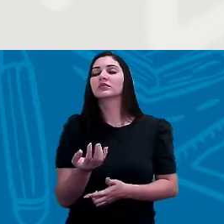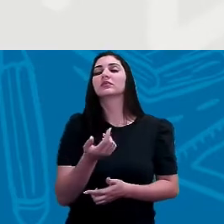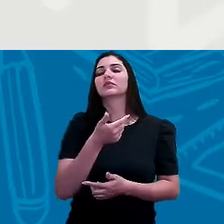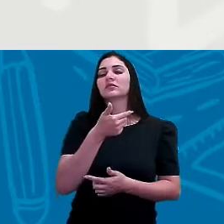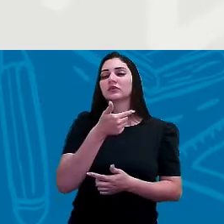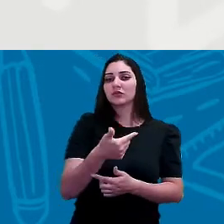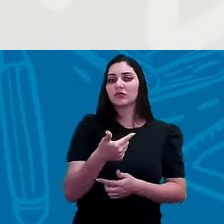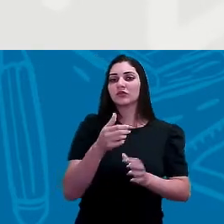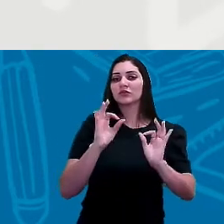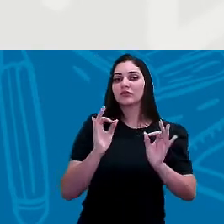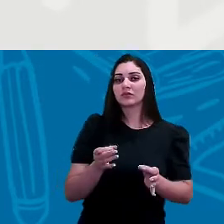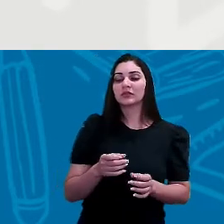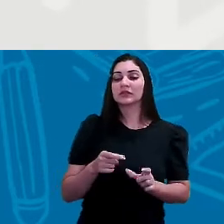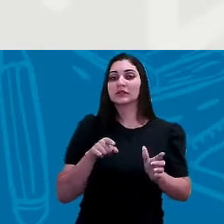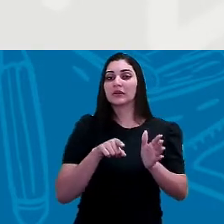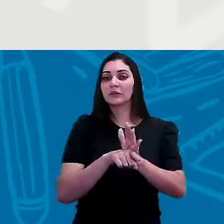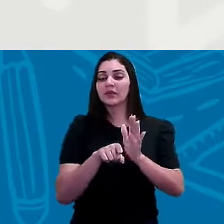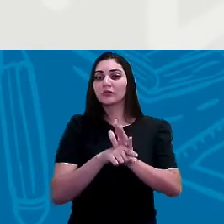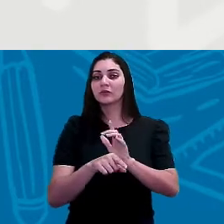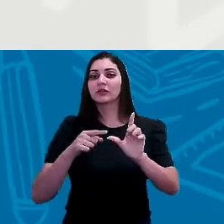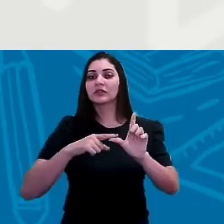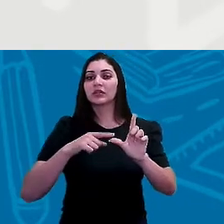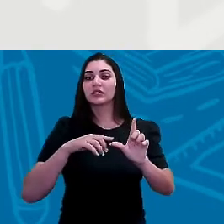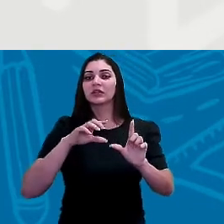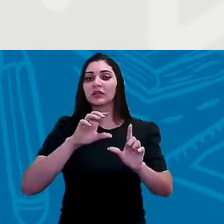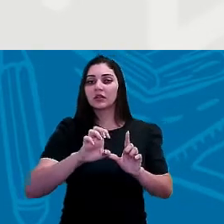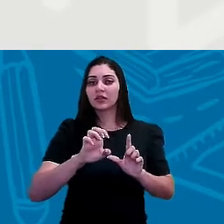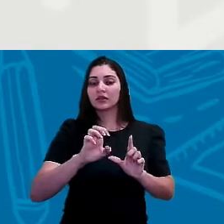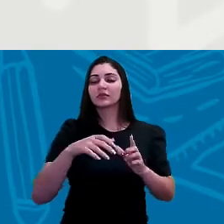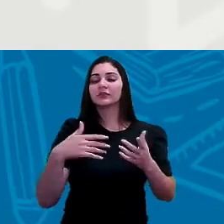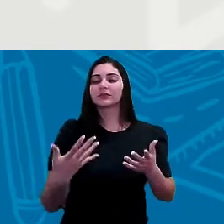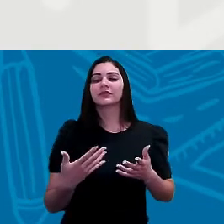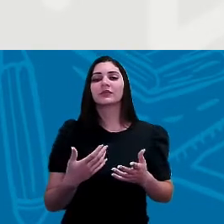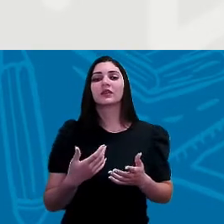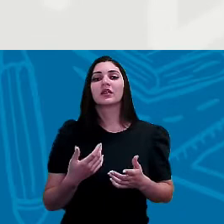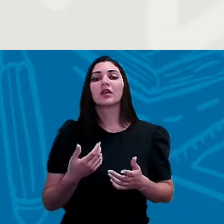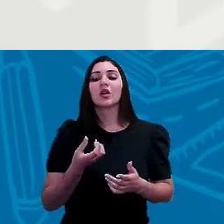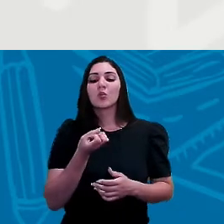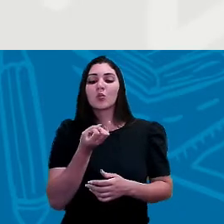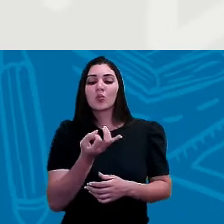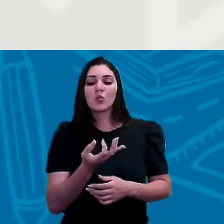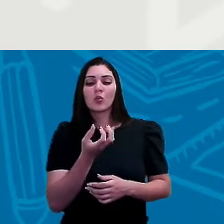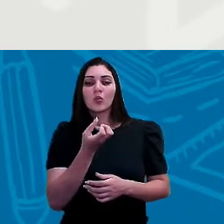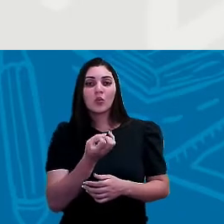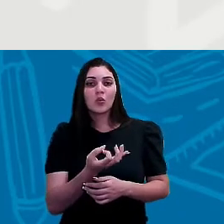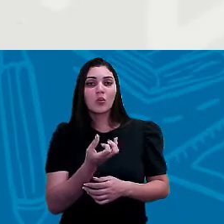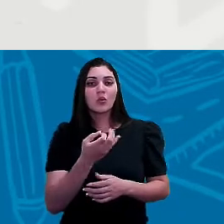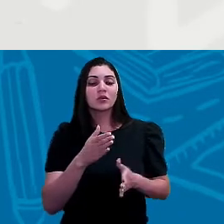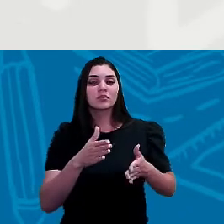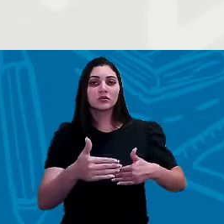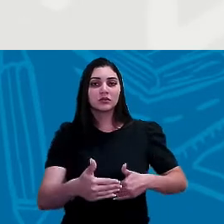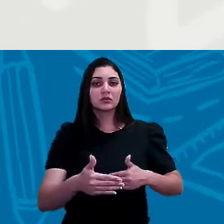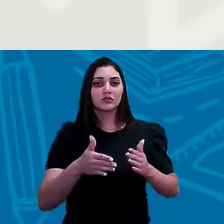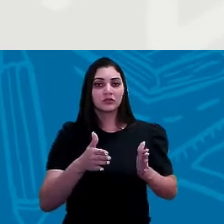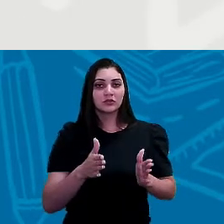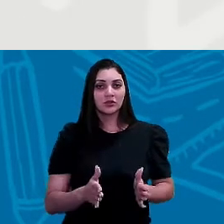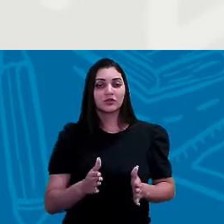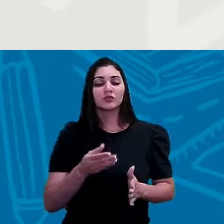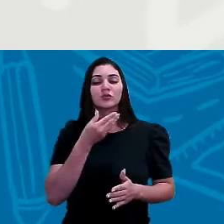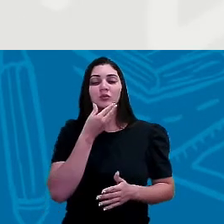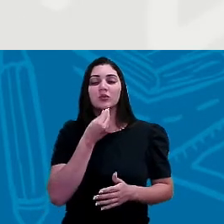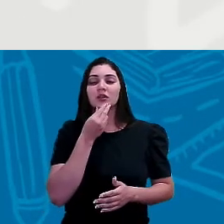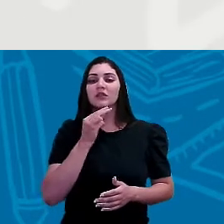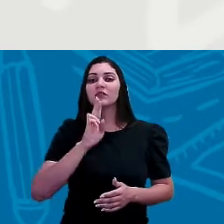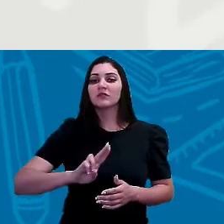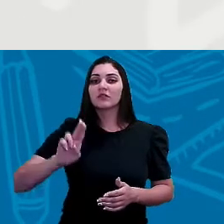Então, a pergunta lá da letra A é o seguinte: quantas caixas Luiz vai usar para separar o bolo? Se é a